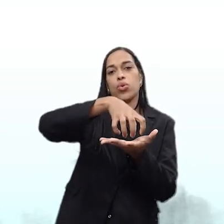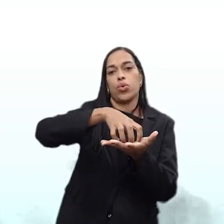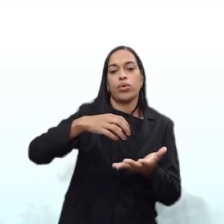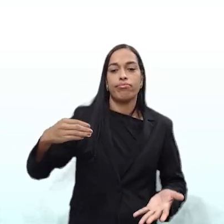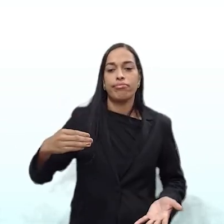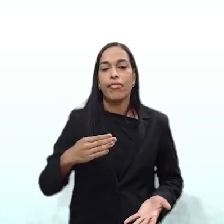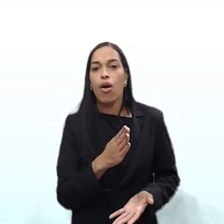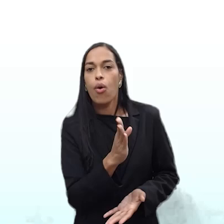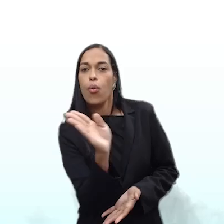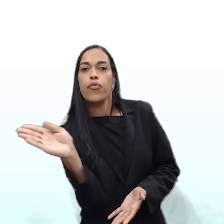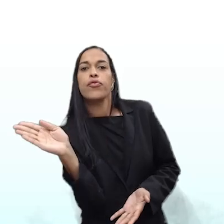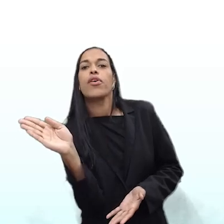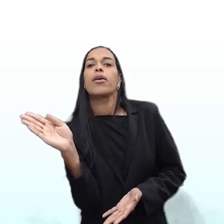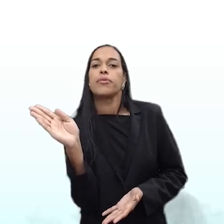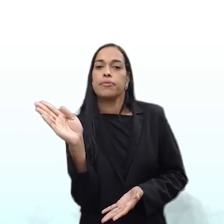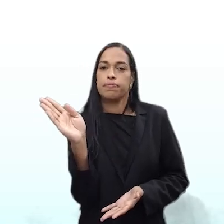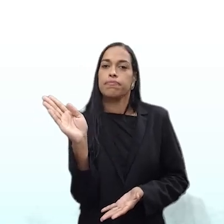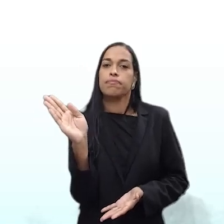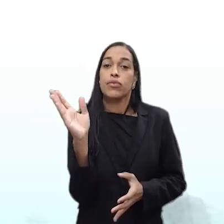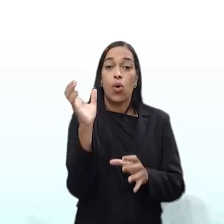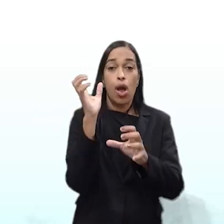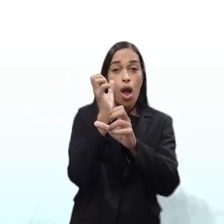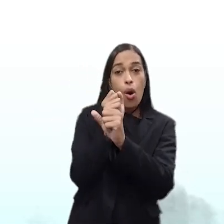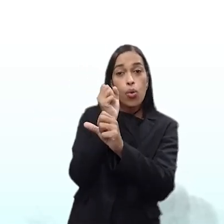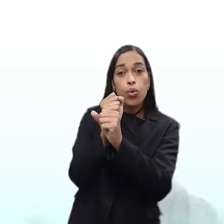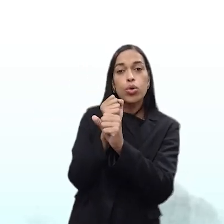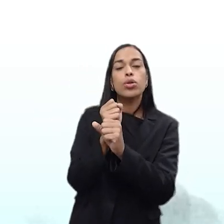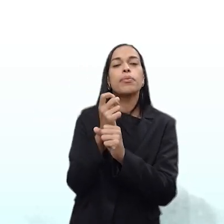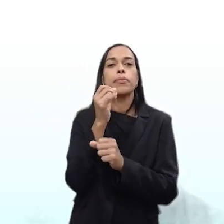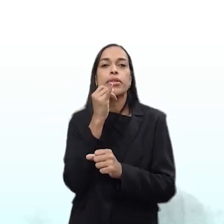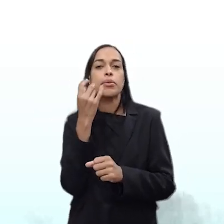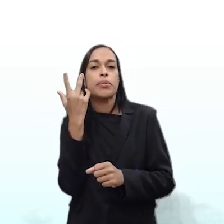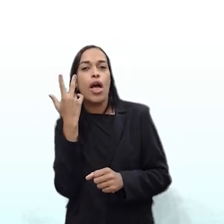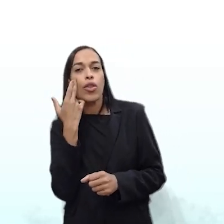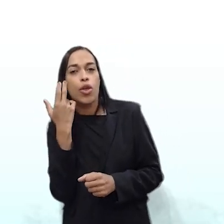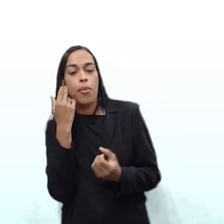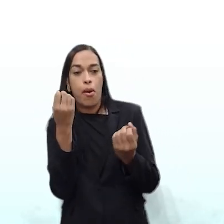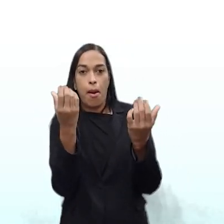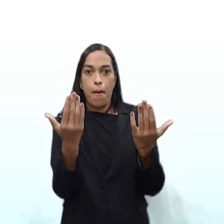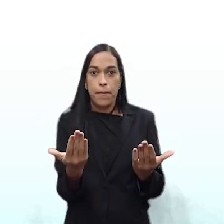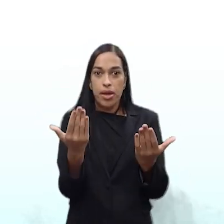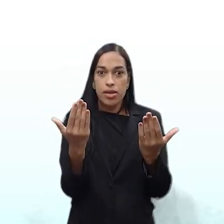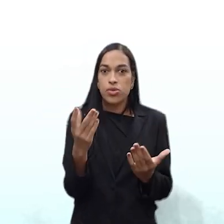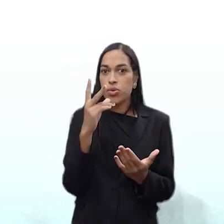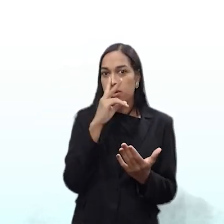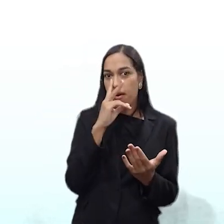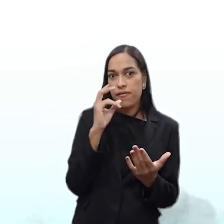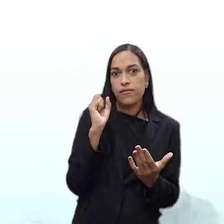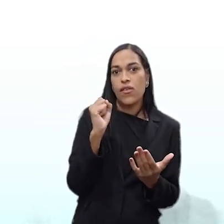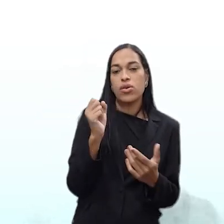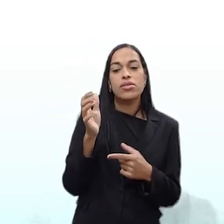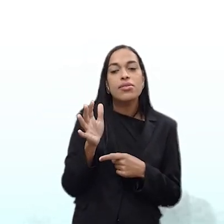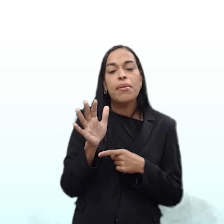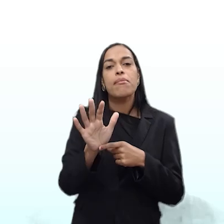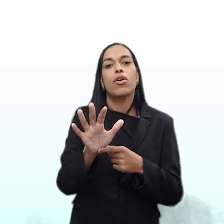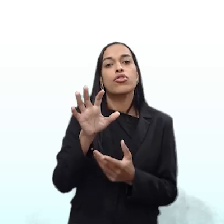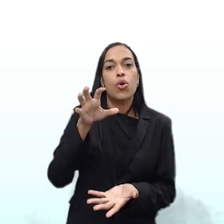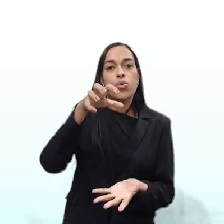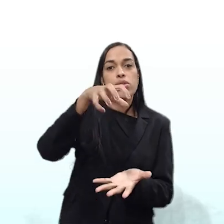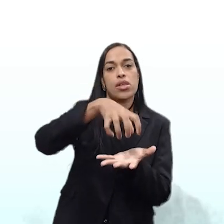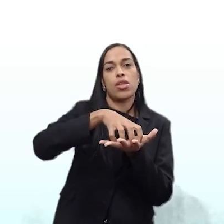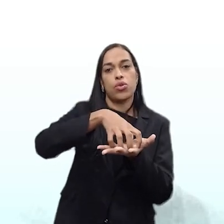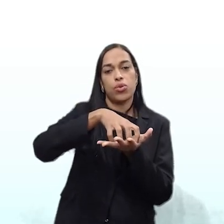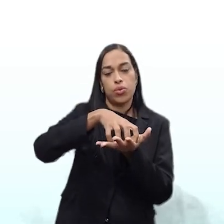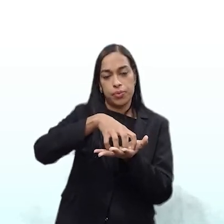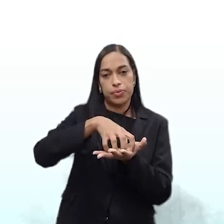Dessa maneira, você vai obter nessa equação em que a normal é anulada com peso e a força de atrito aponta para o centro.